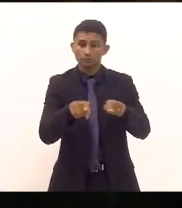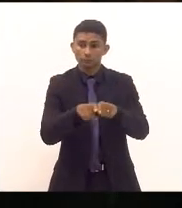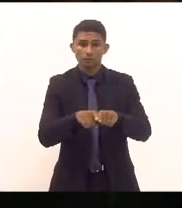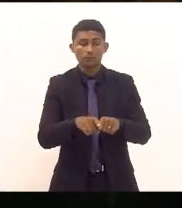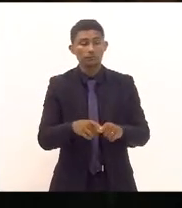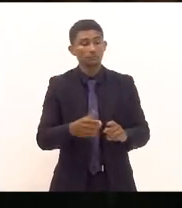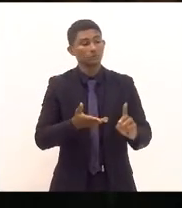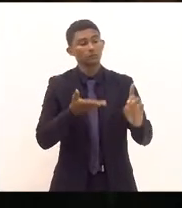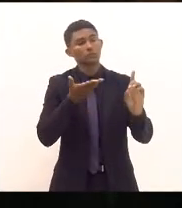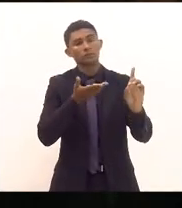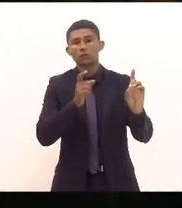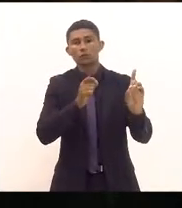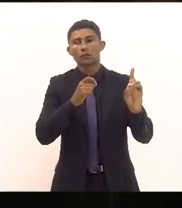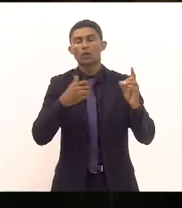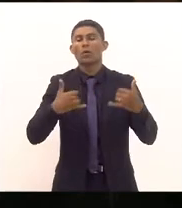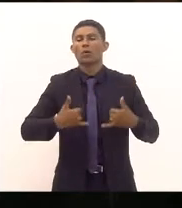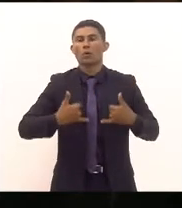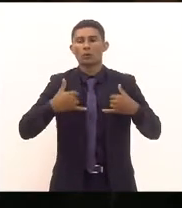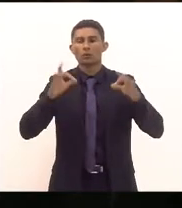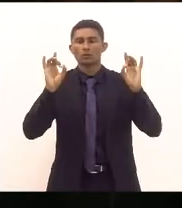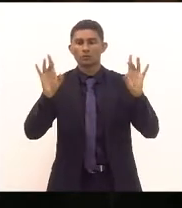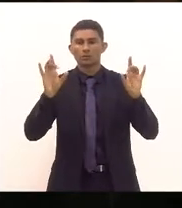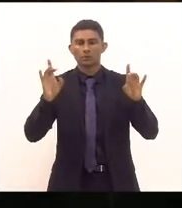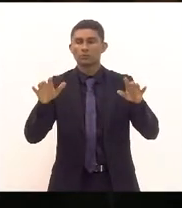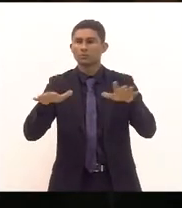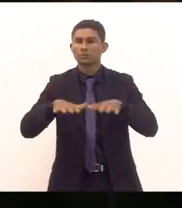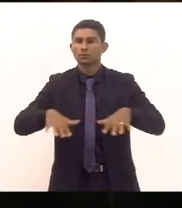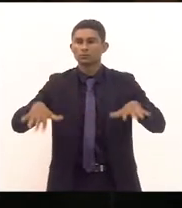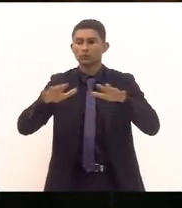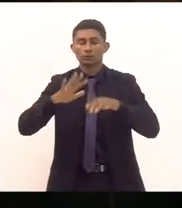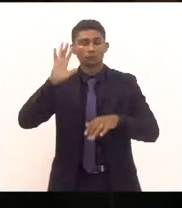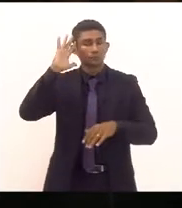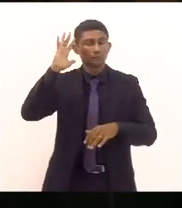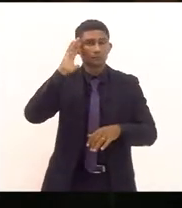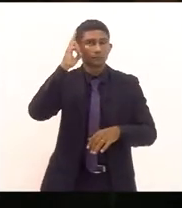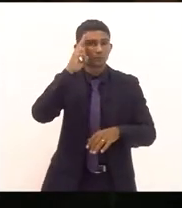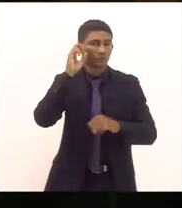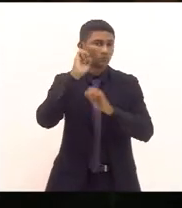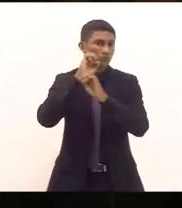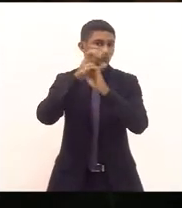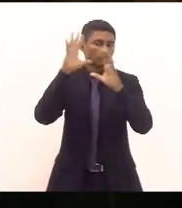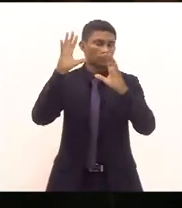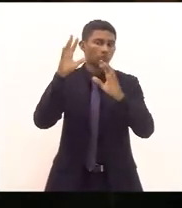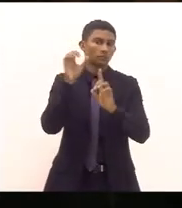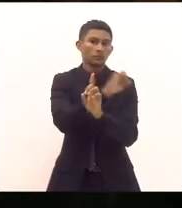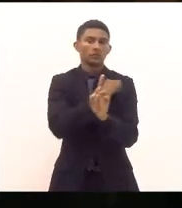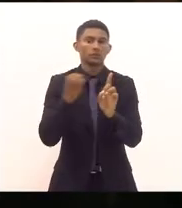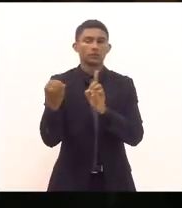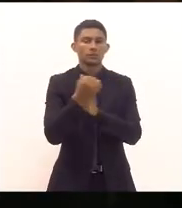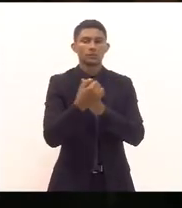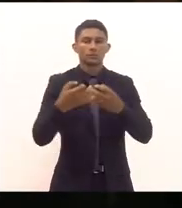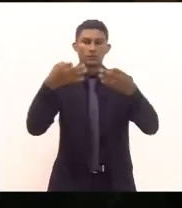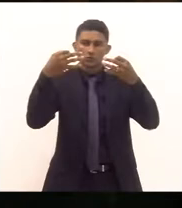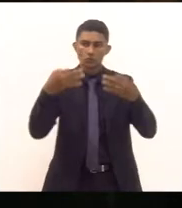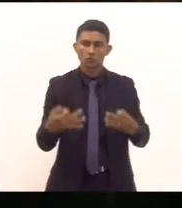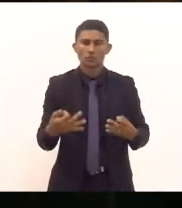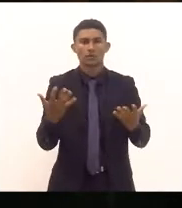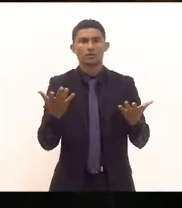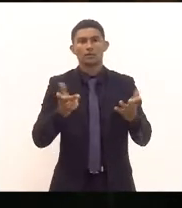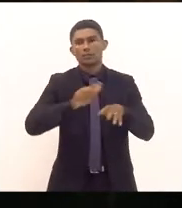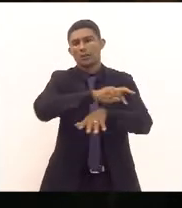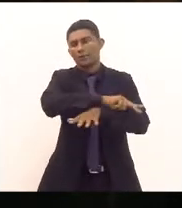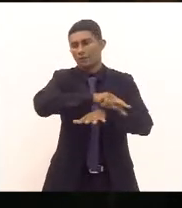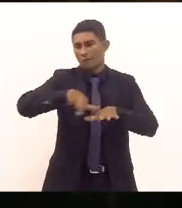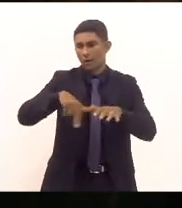é um orgulho especial para todos aqueles que sonham e lutam por uma sociedade mais justa diversa